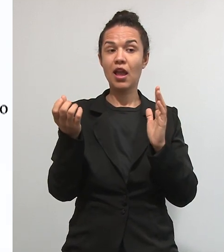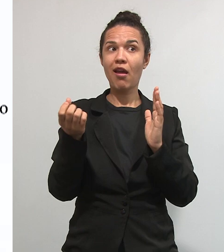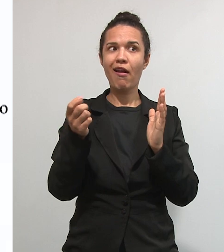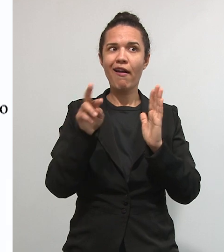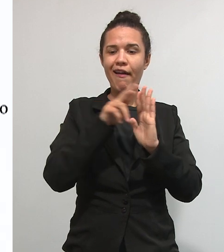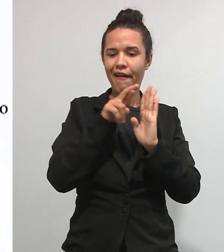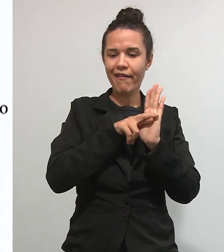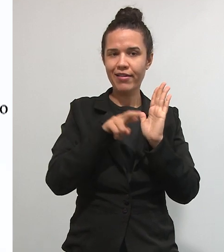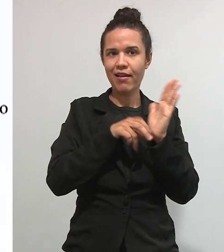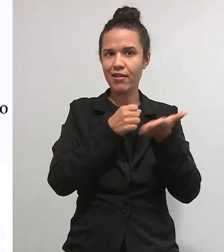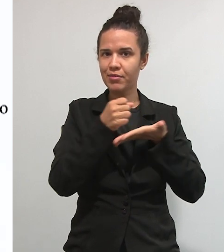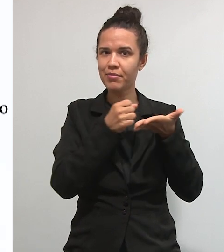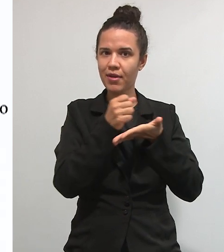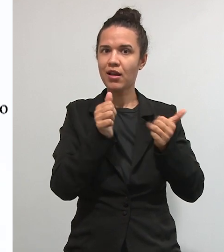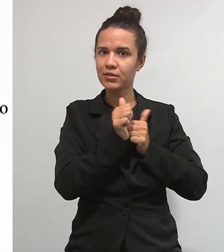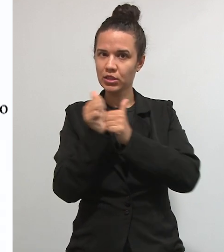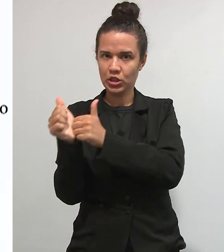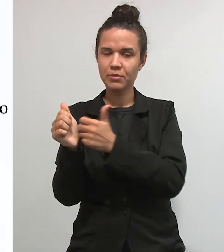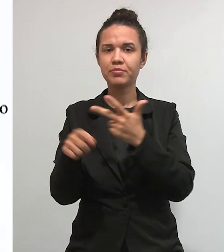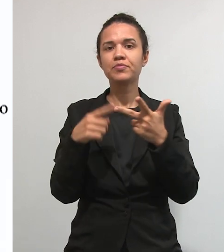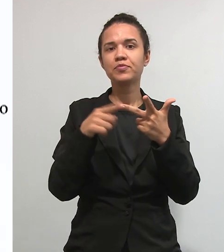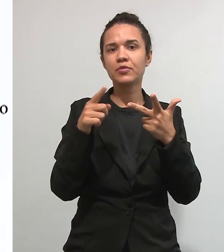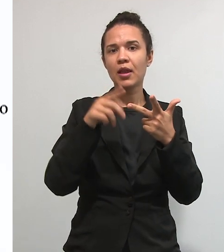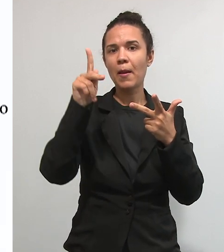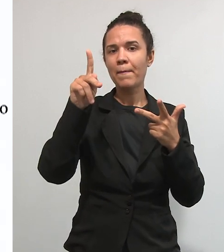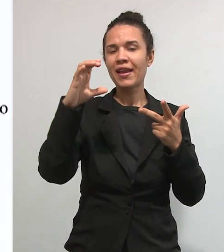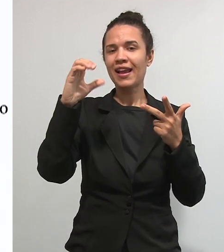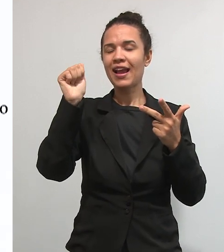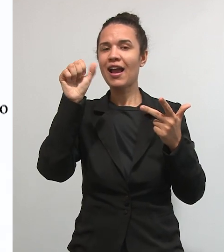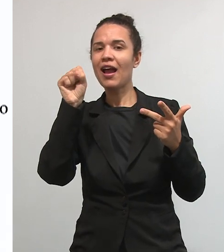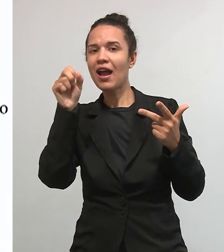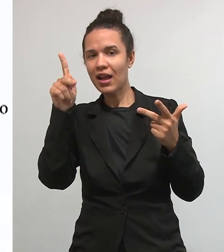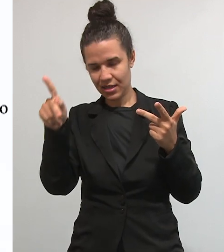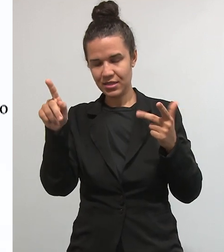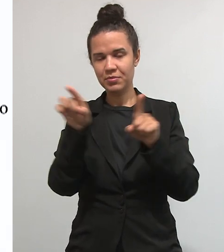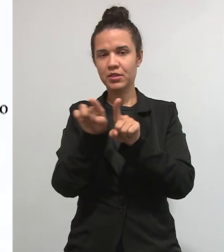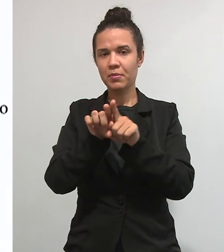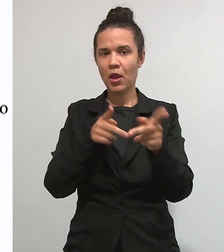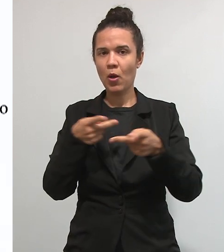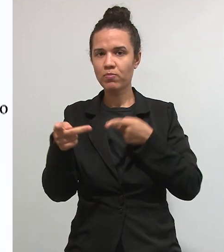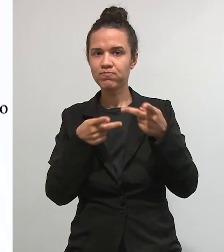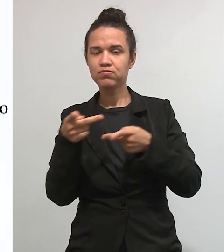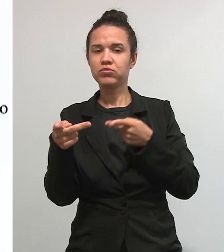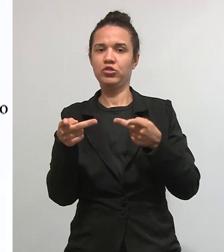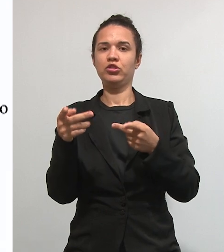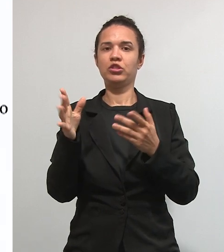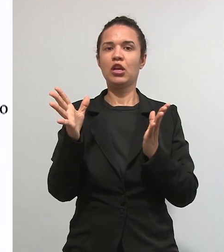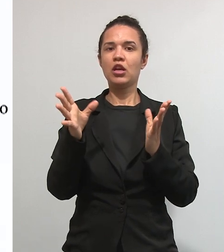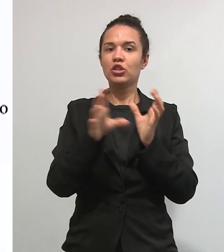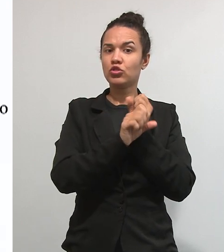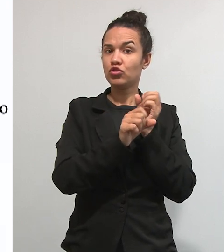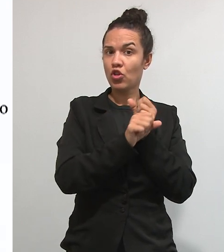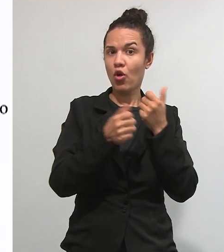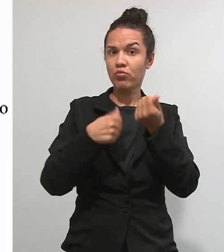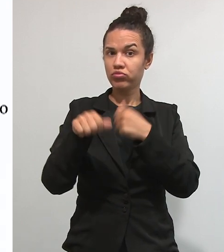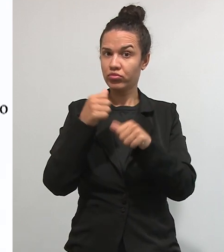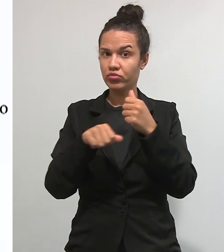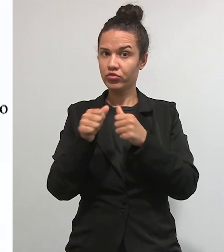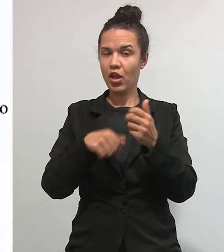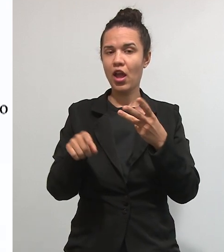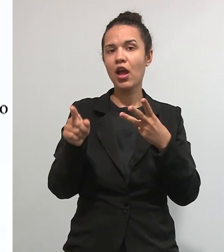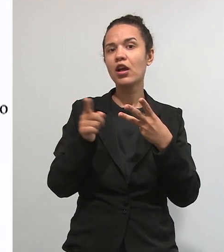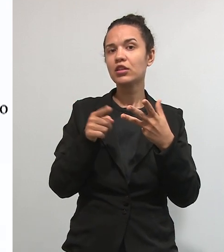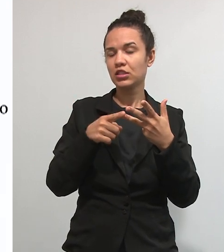pelo MCASP, pelo PCASP, que é o plano de contas, inclusive vamos estudar isso na próxima